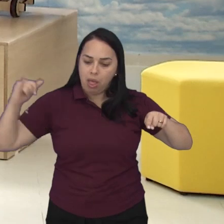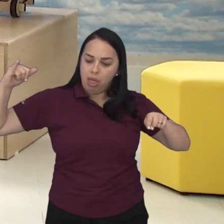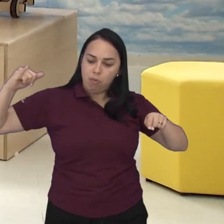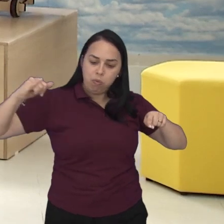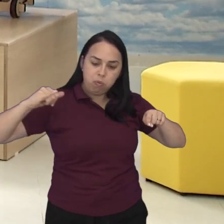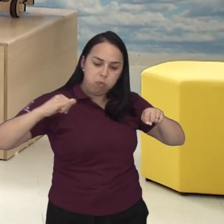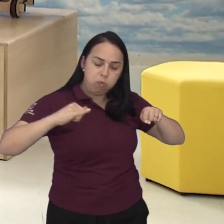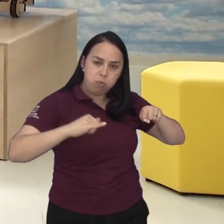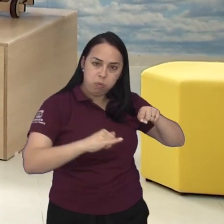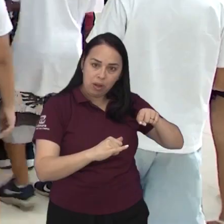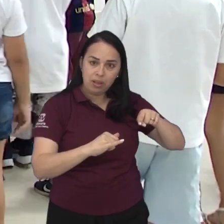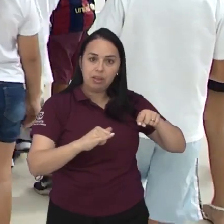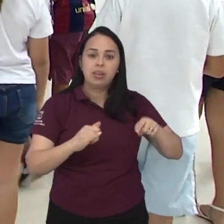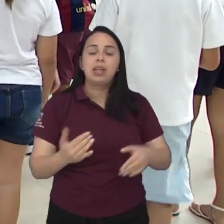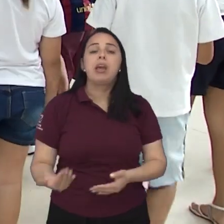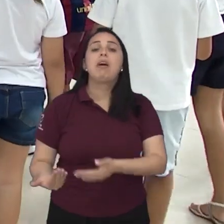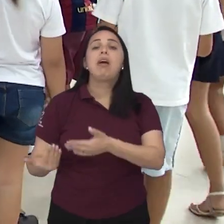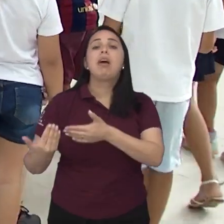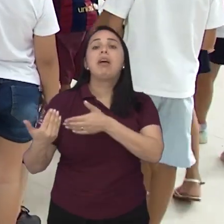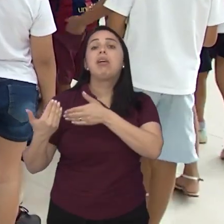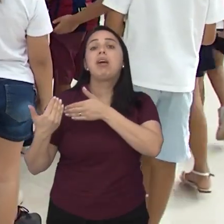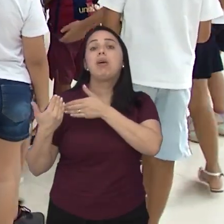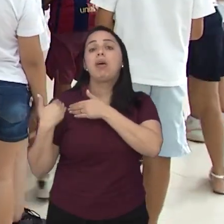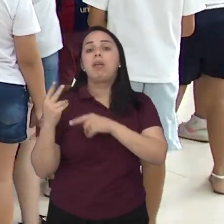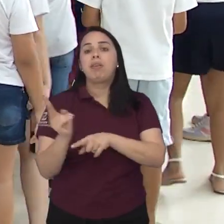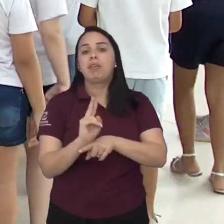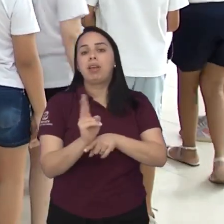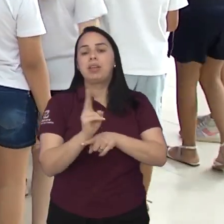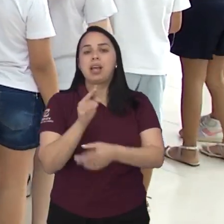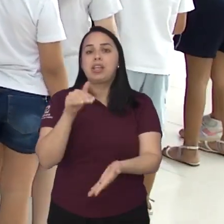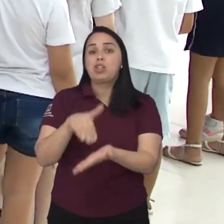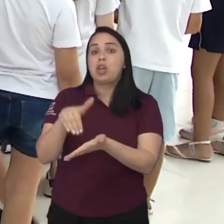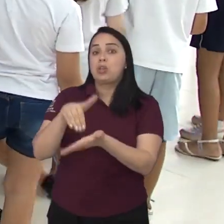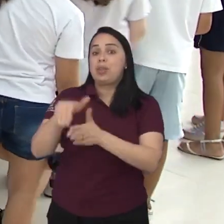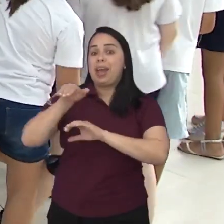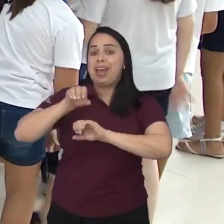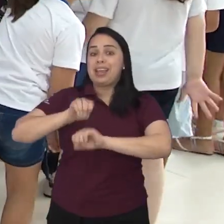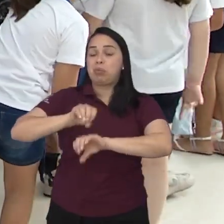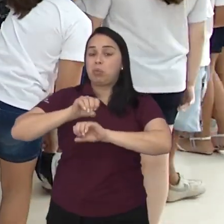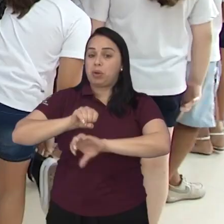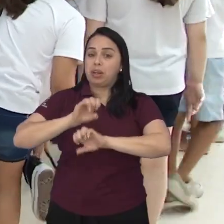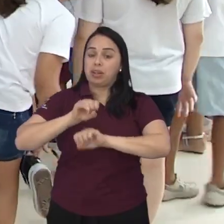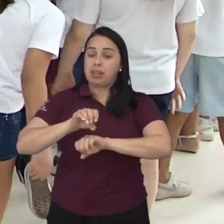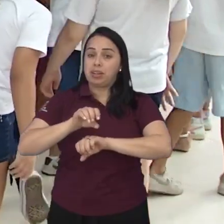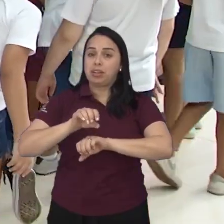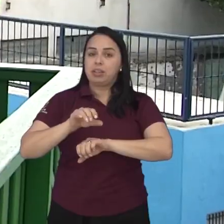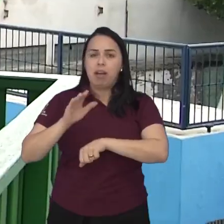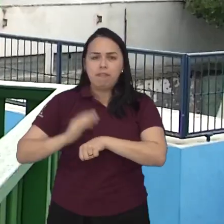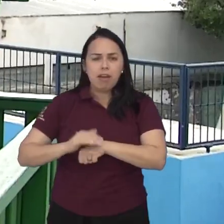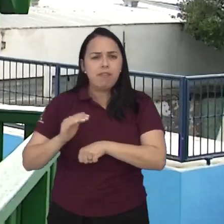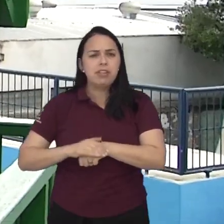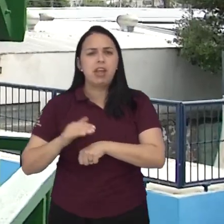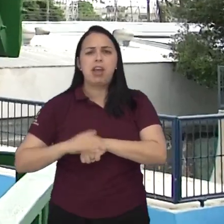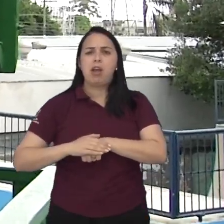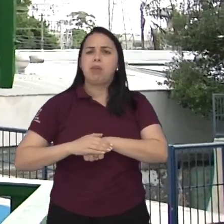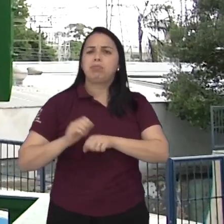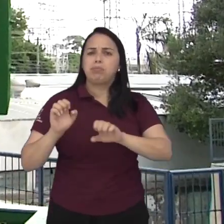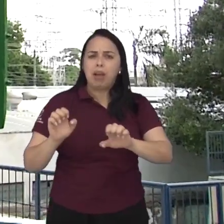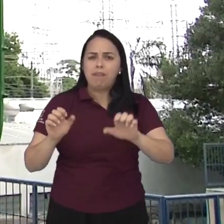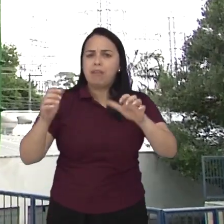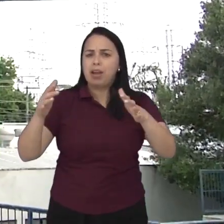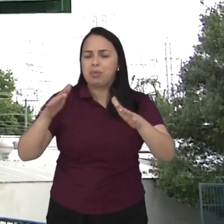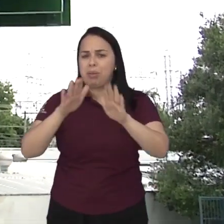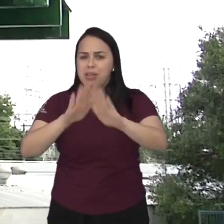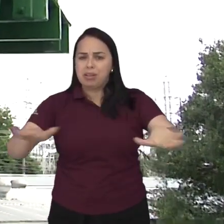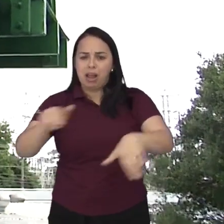para guardar aeronaves. E quem vai ficar responsável pelo local é a Secretaria da Educação, que também vai realizar